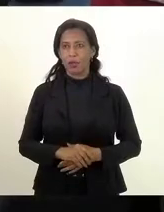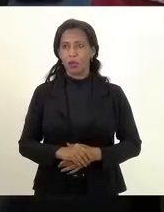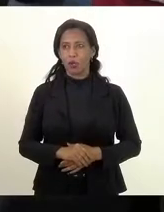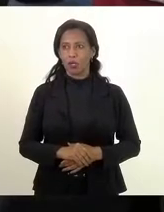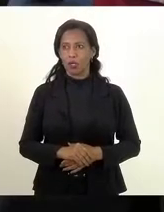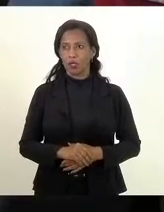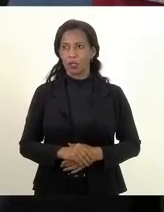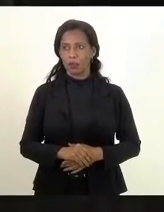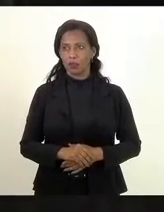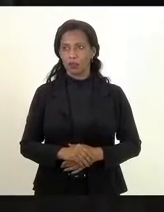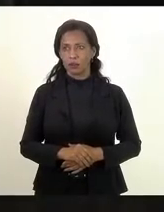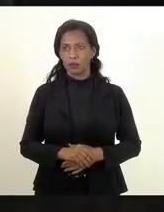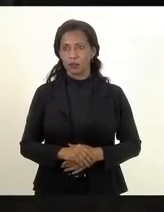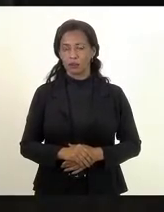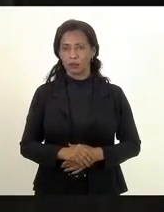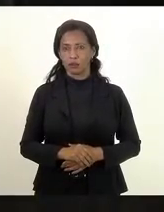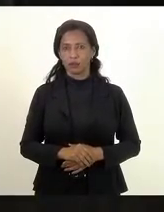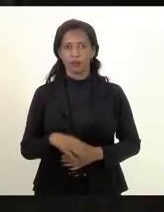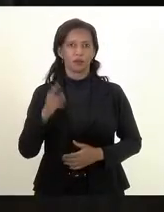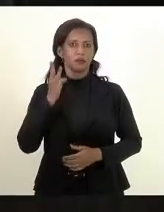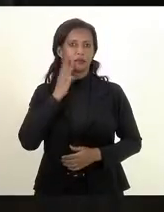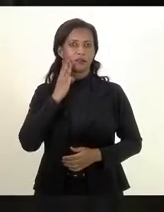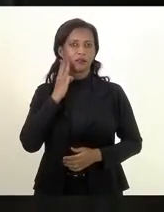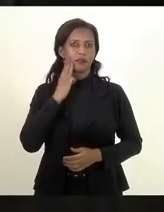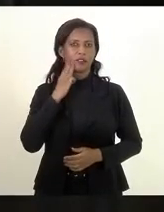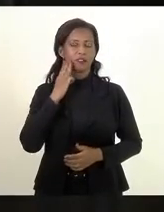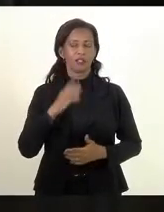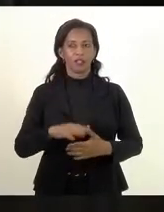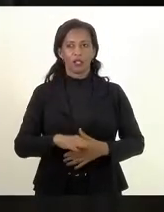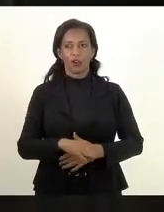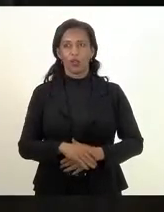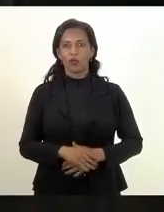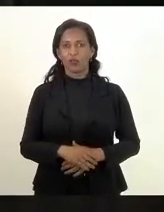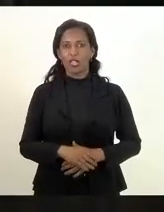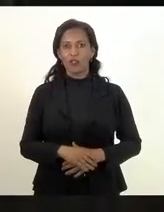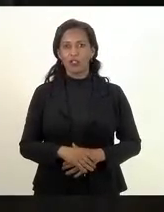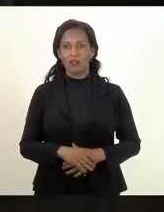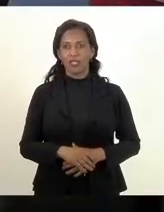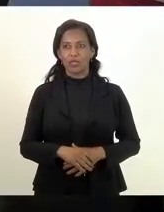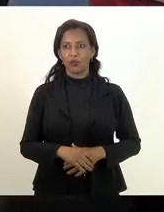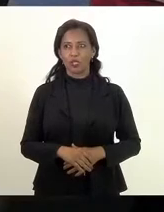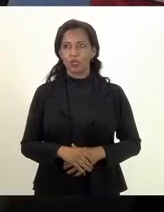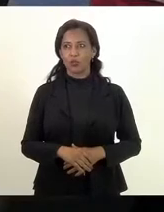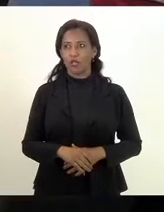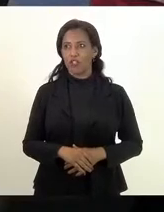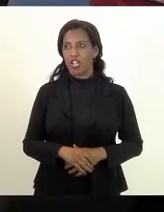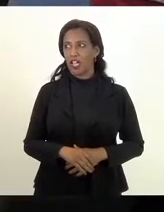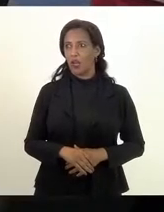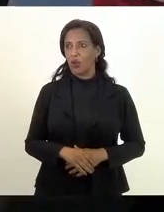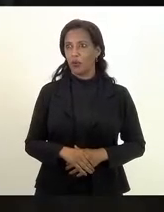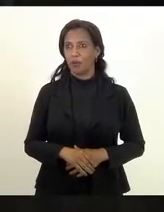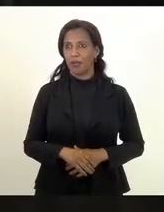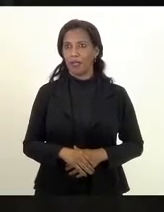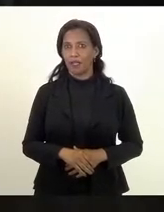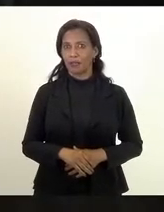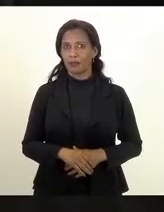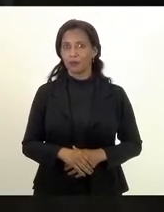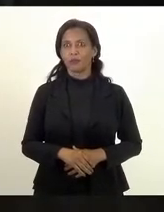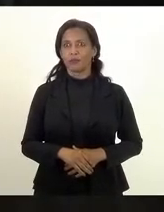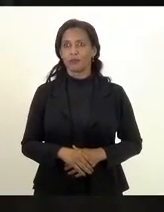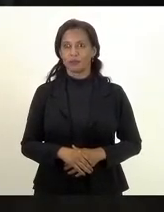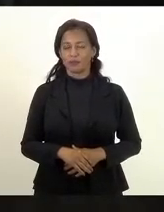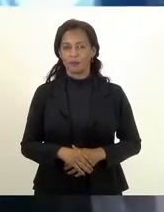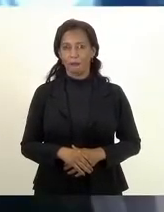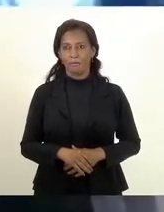deputado Valdeque Carneiro. Mais alguém para declaração de voto? Deputado Flávio Serafim. Tiaju, afinal,